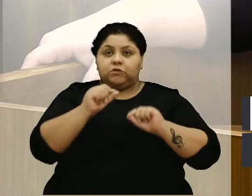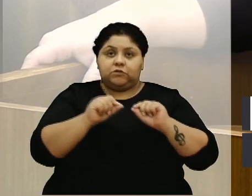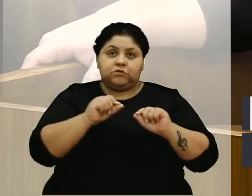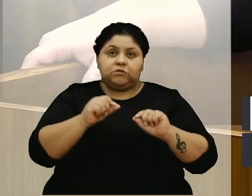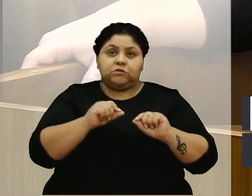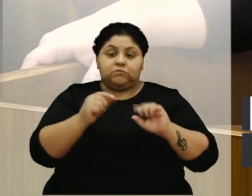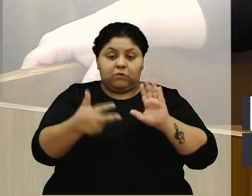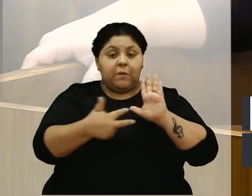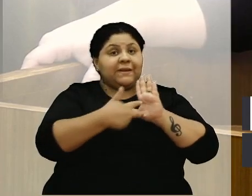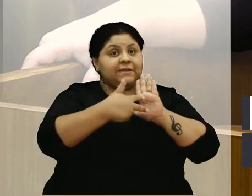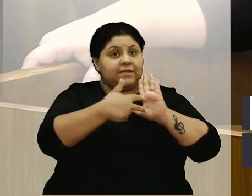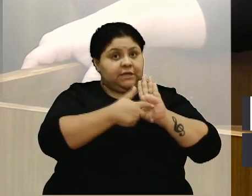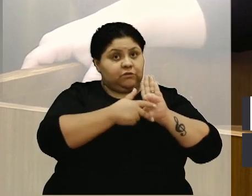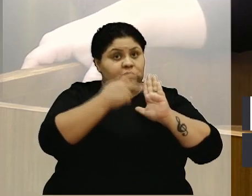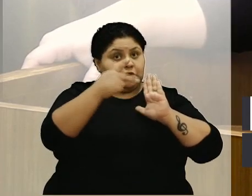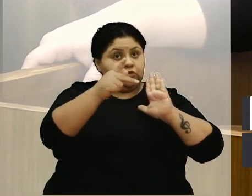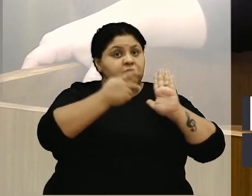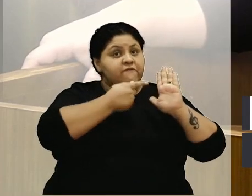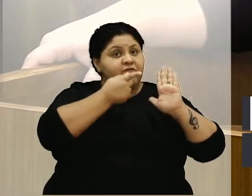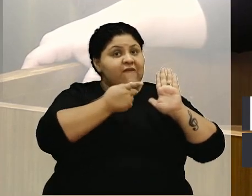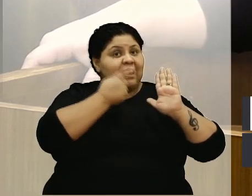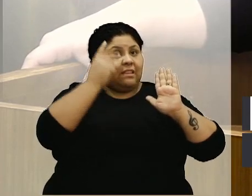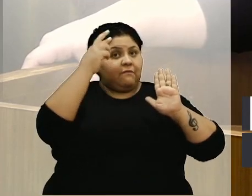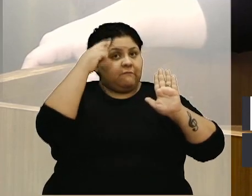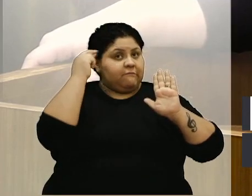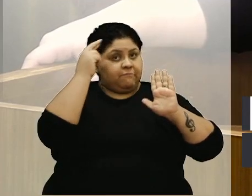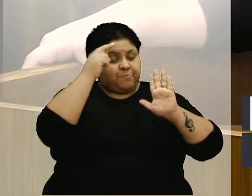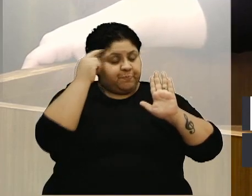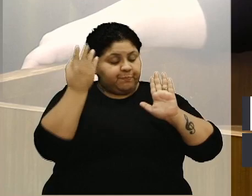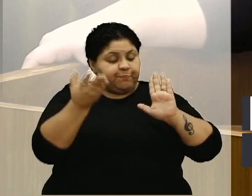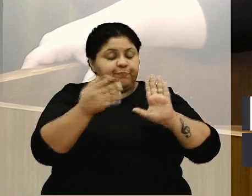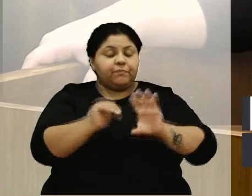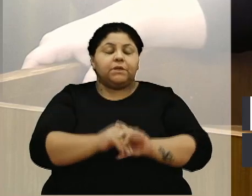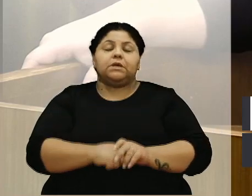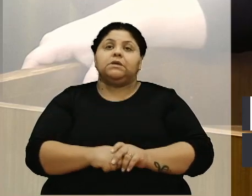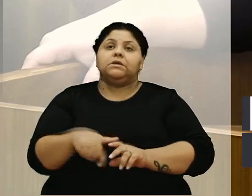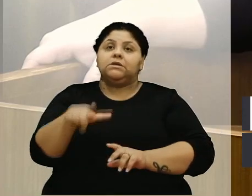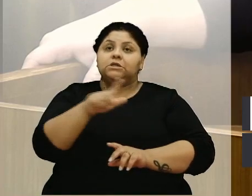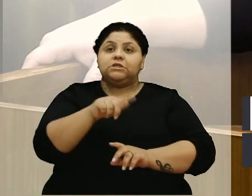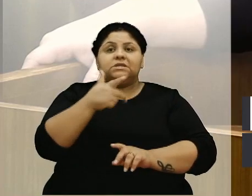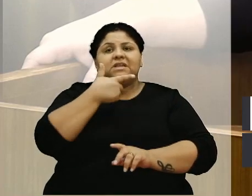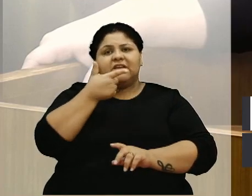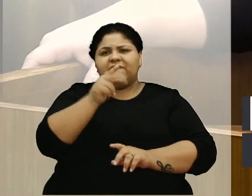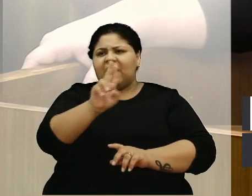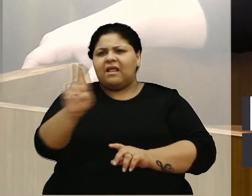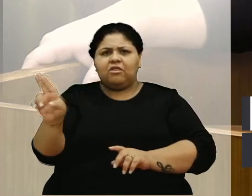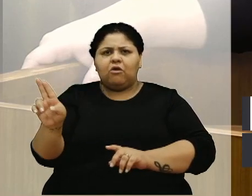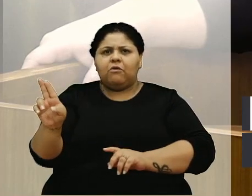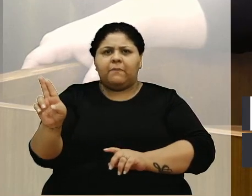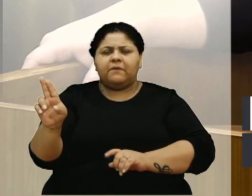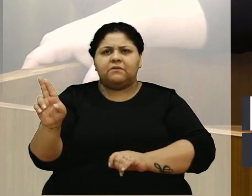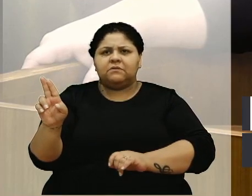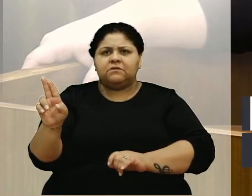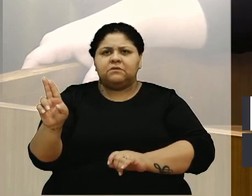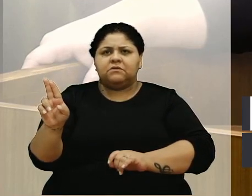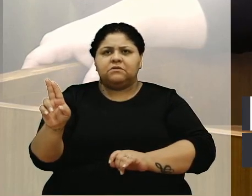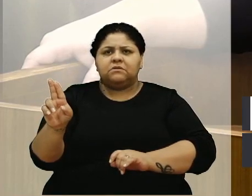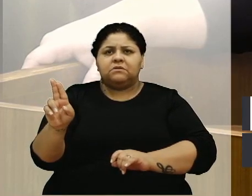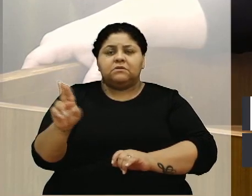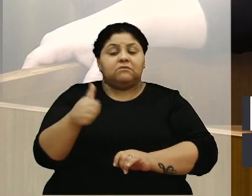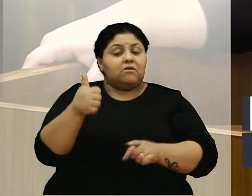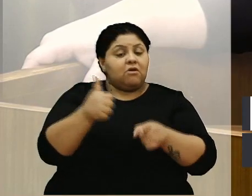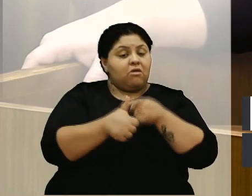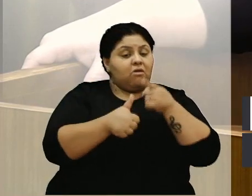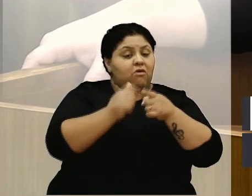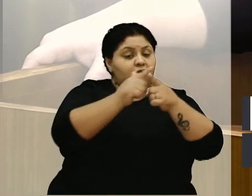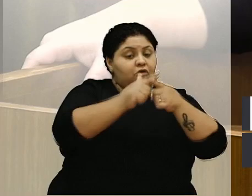prestando atenção, e a gente tem que mencionar aqui, porque não será a primeira vez se